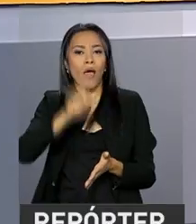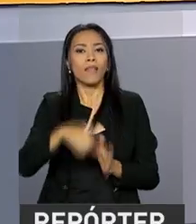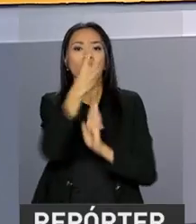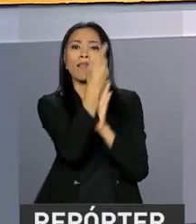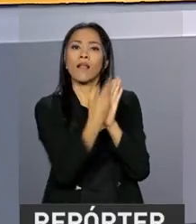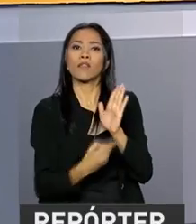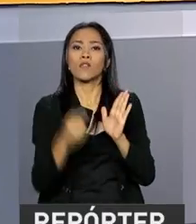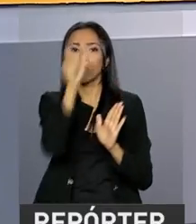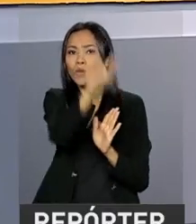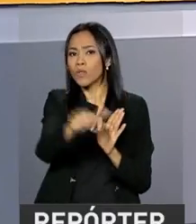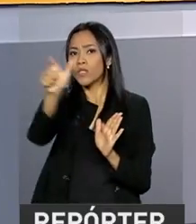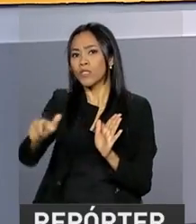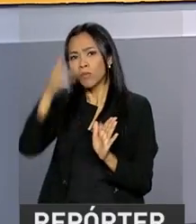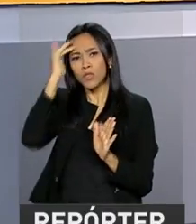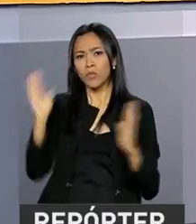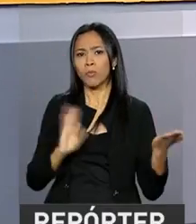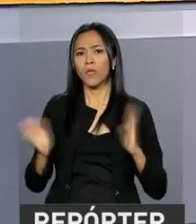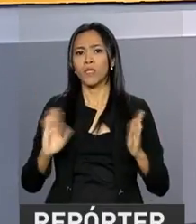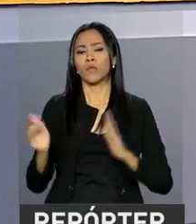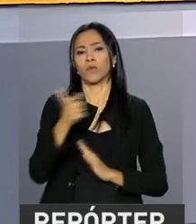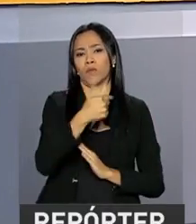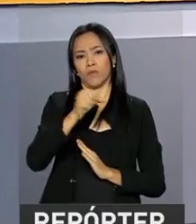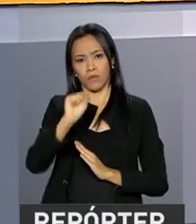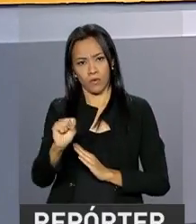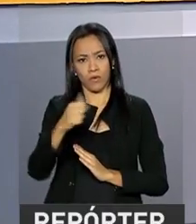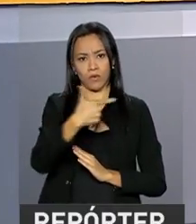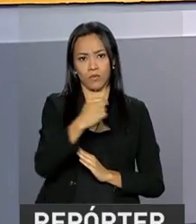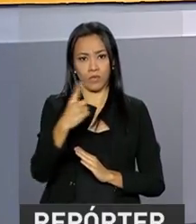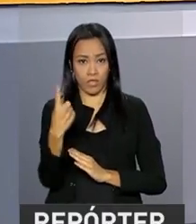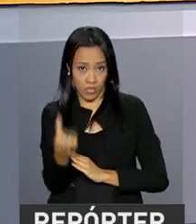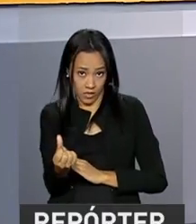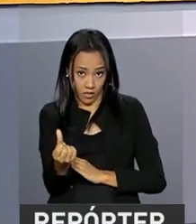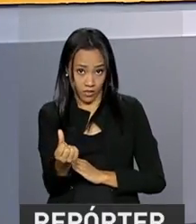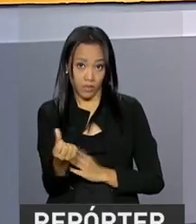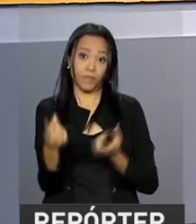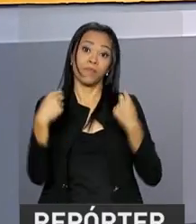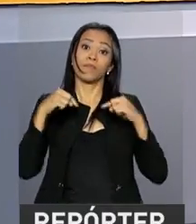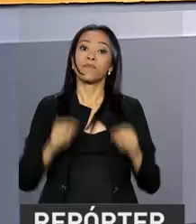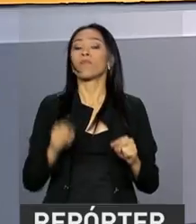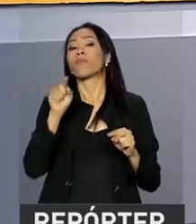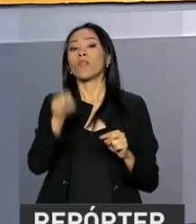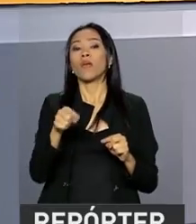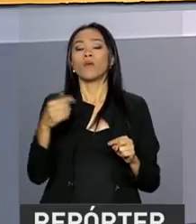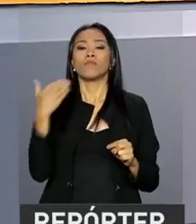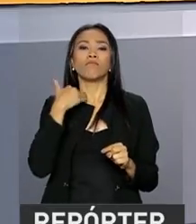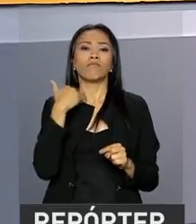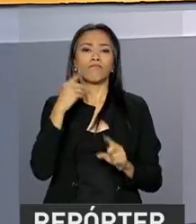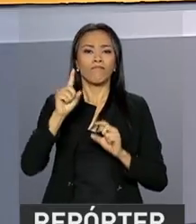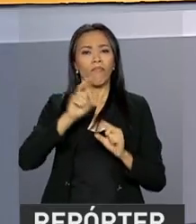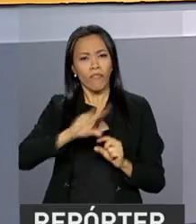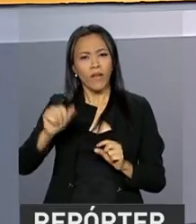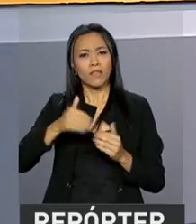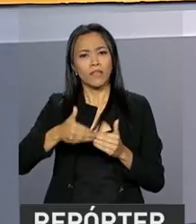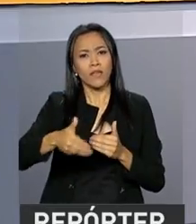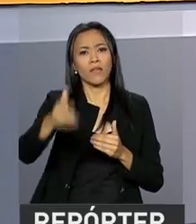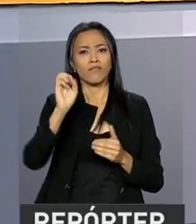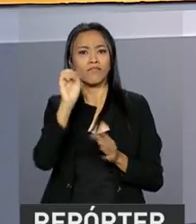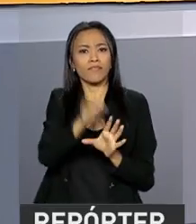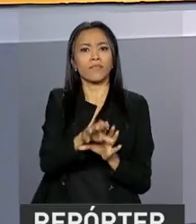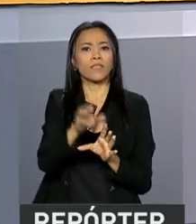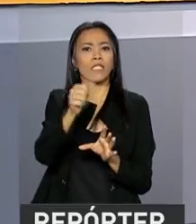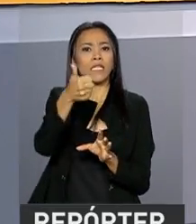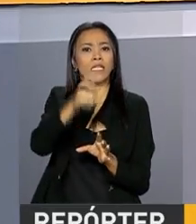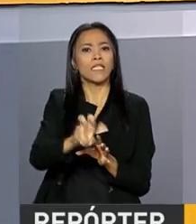referentes aos exercícios de 2008 a 2017 o crédito bancário será realizado no dia 15 de maio